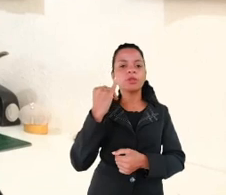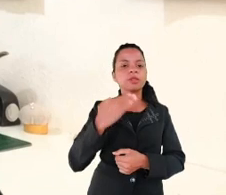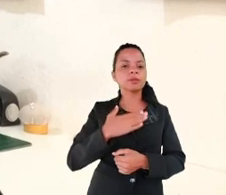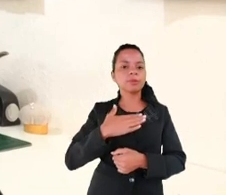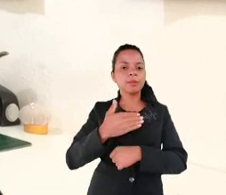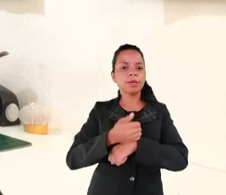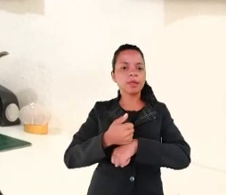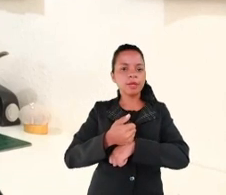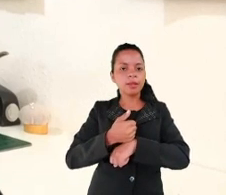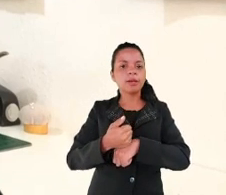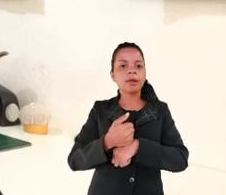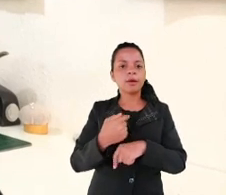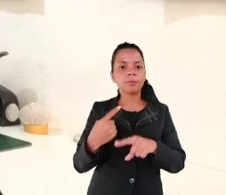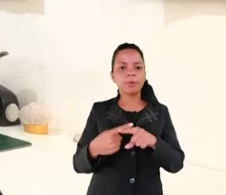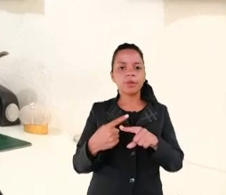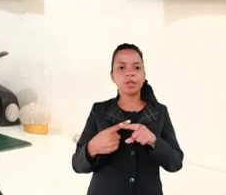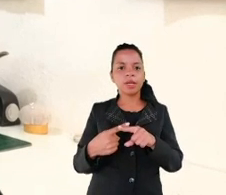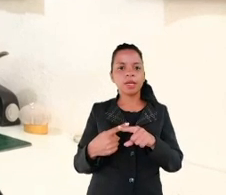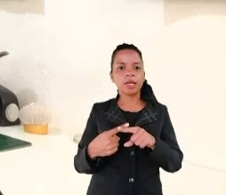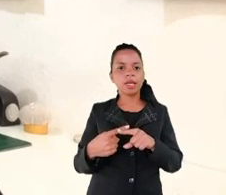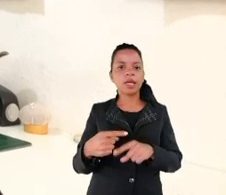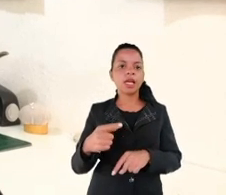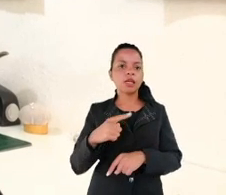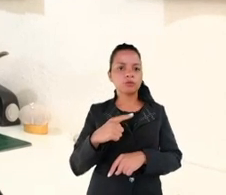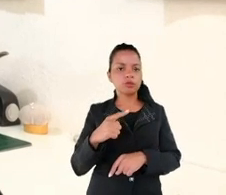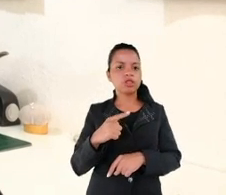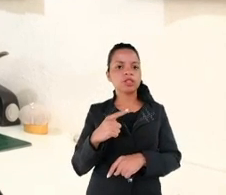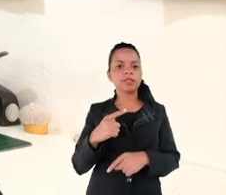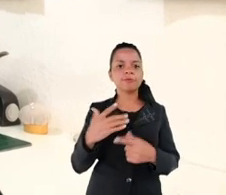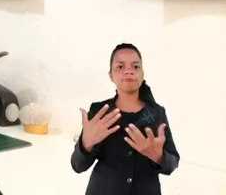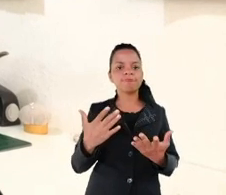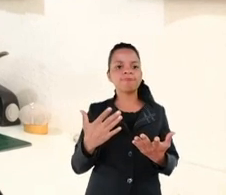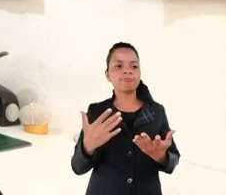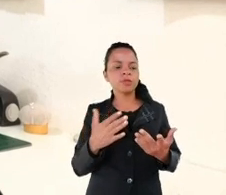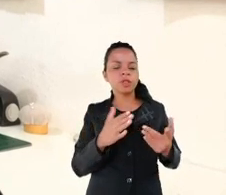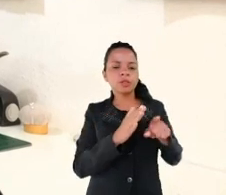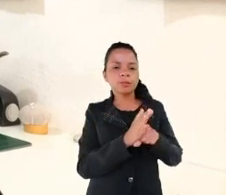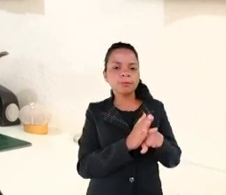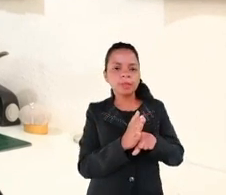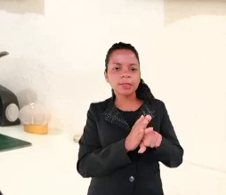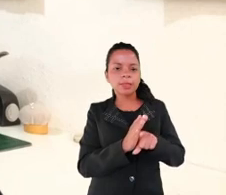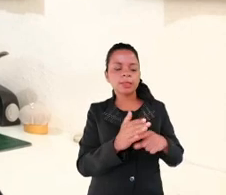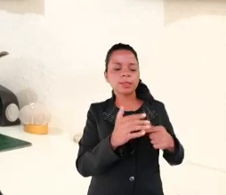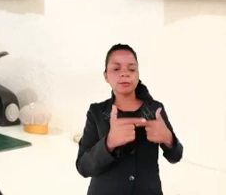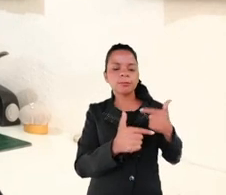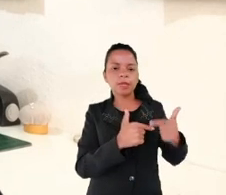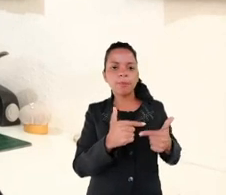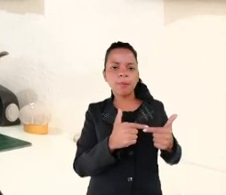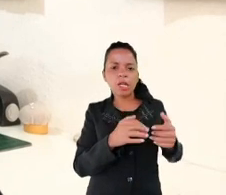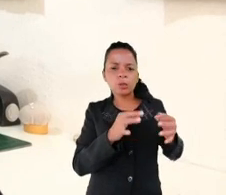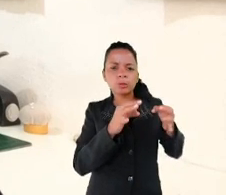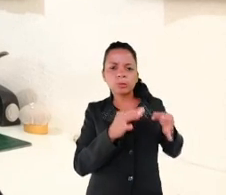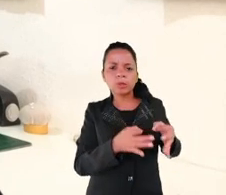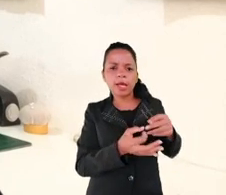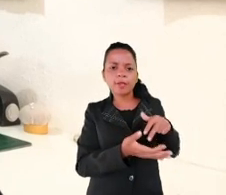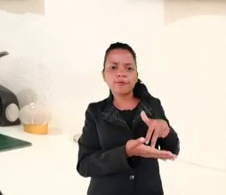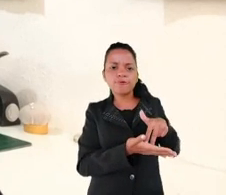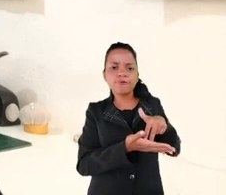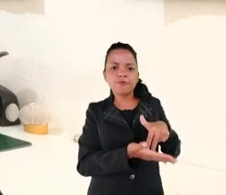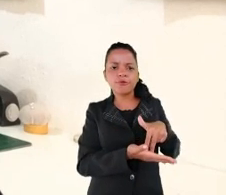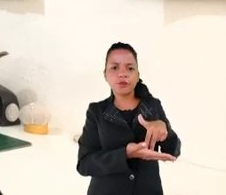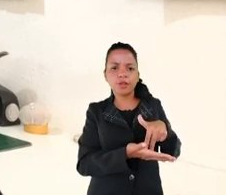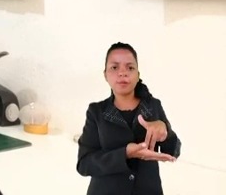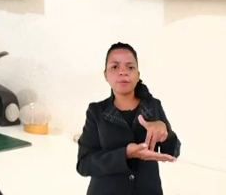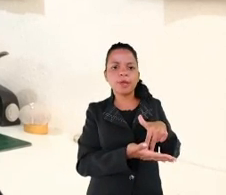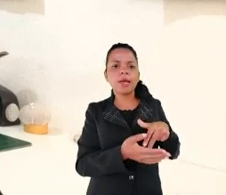corpo de trabalho mais coeso, eu tinha uma pesquisa muito mais evoluída e era o momento certo que a